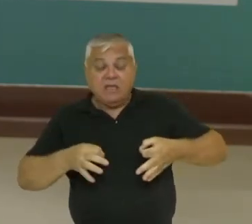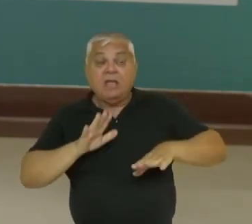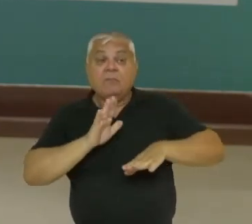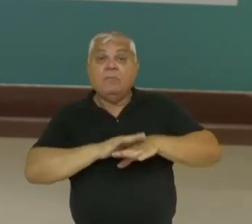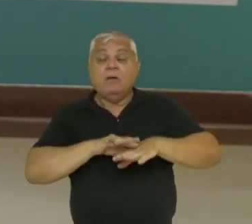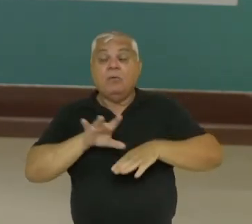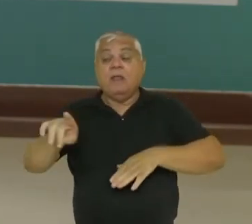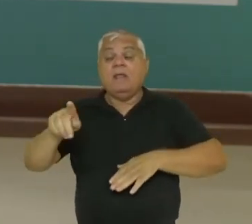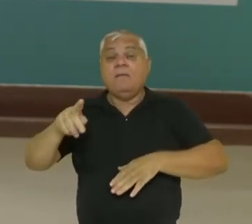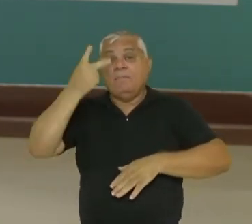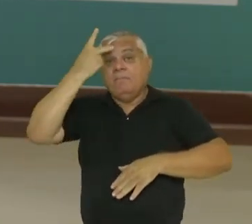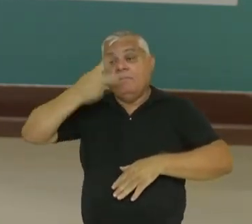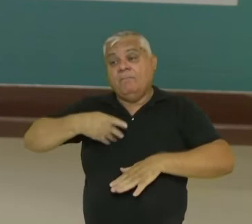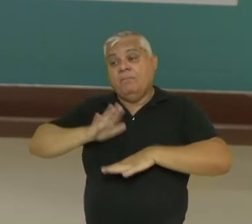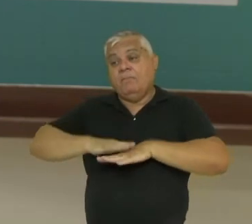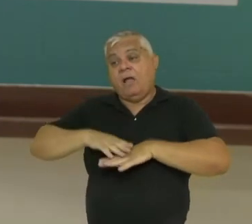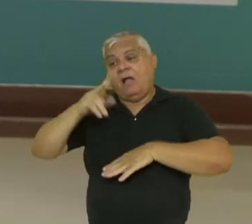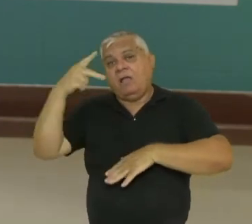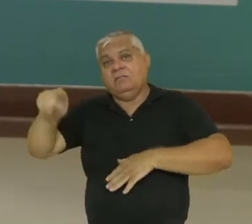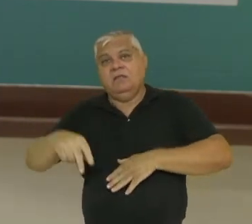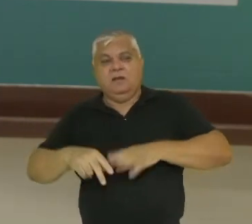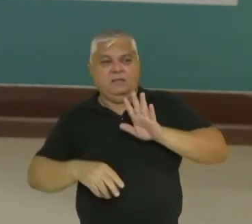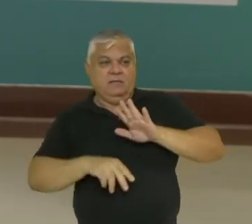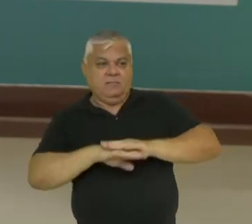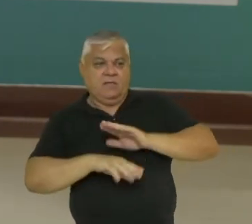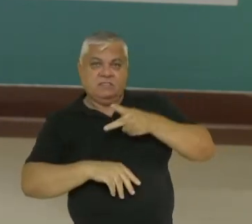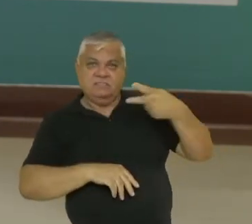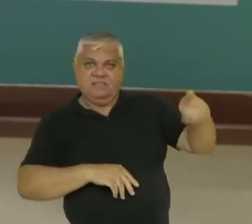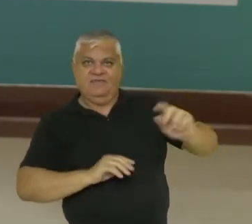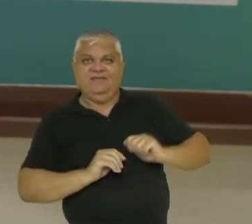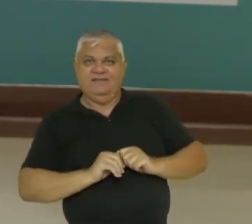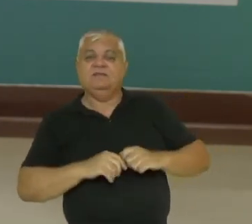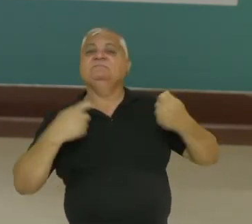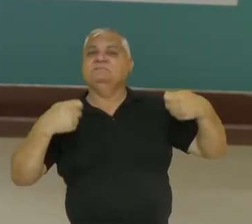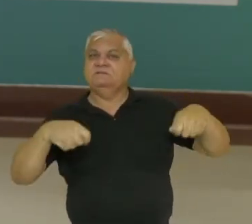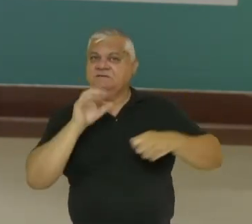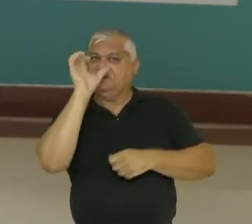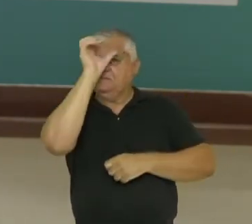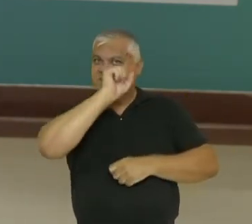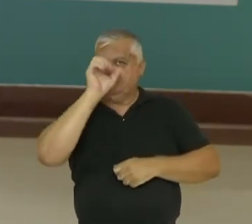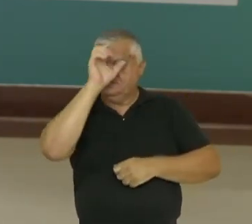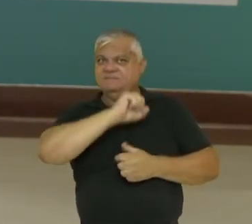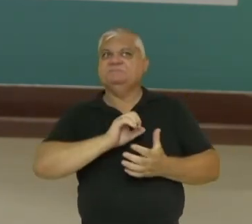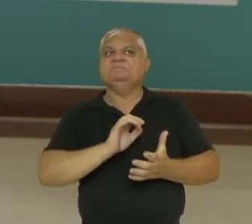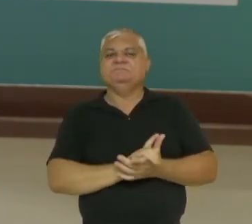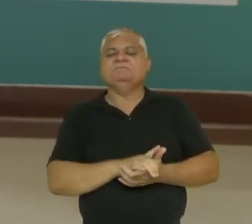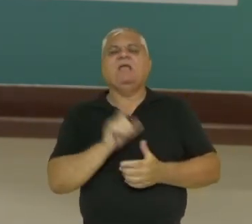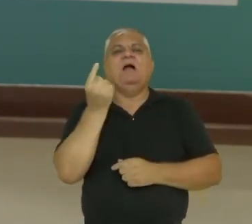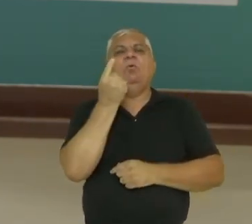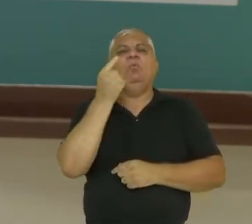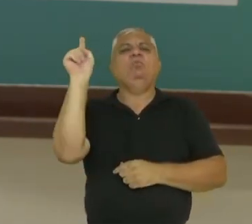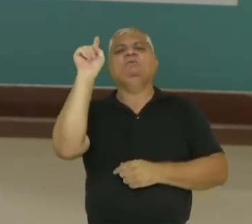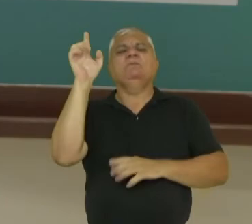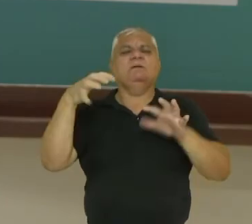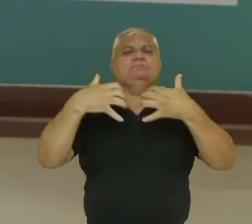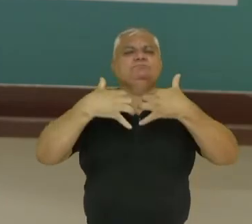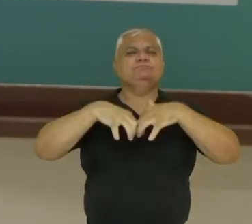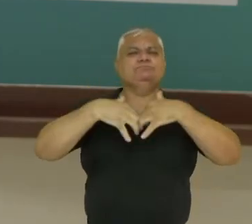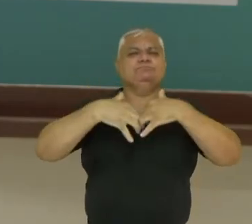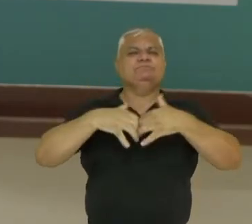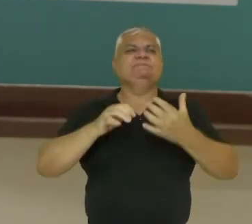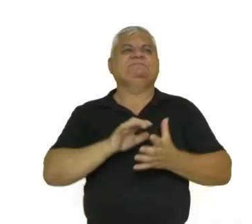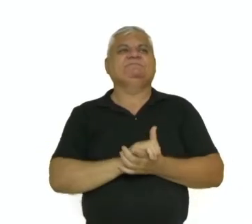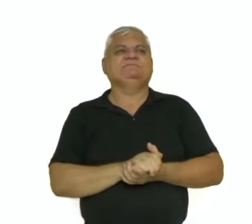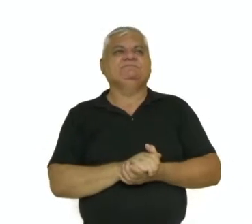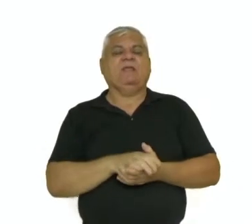todo mundo pediu uma porção, por exemplo, e foi irmanamente todo mundo fez, daí tem lógica. Agora, se você